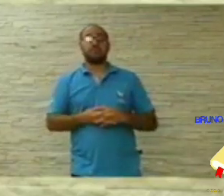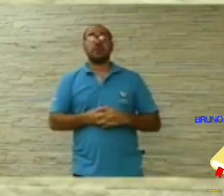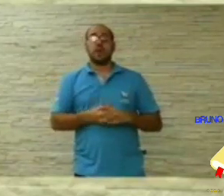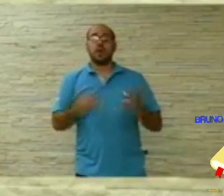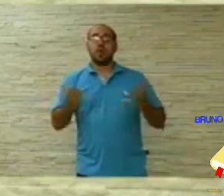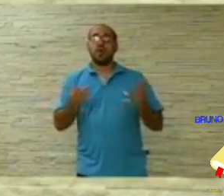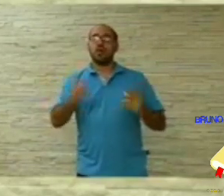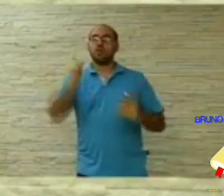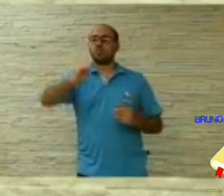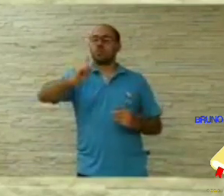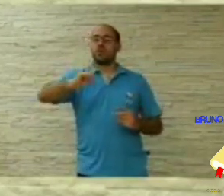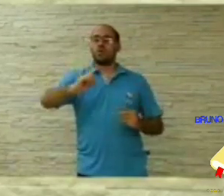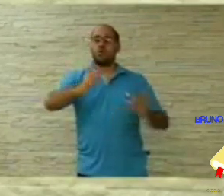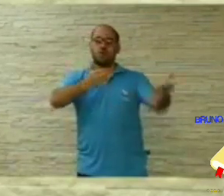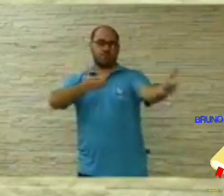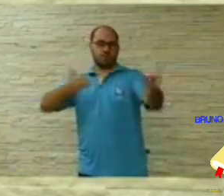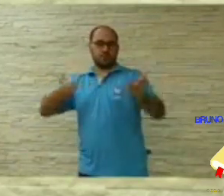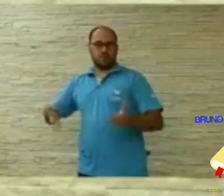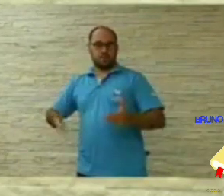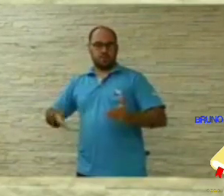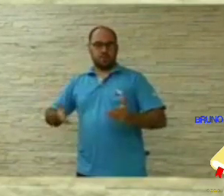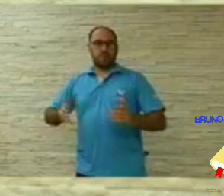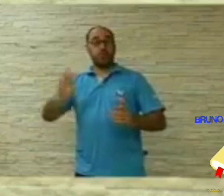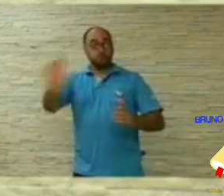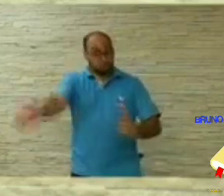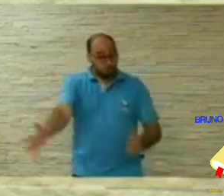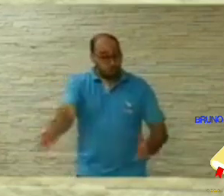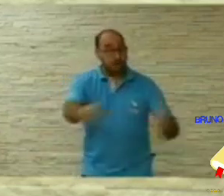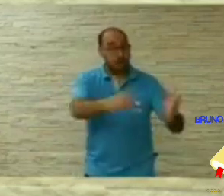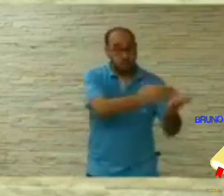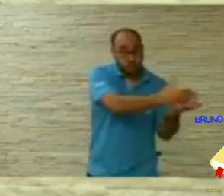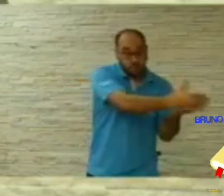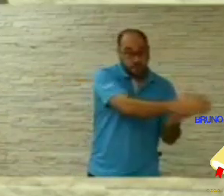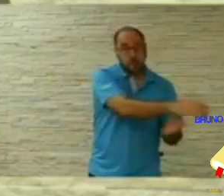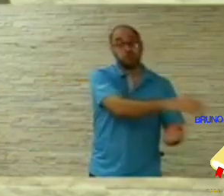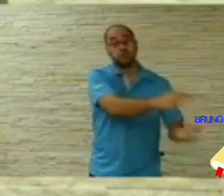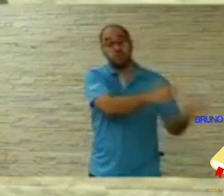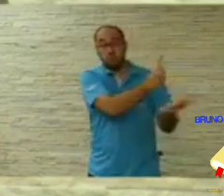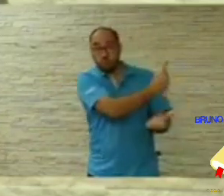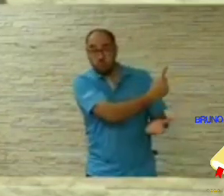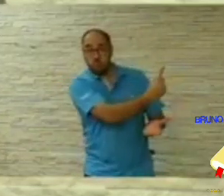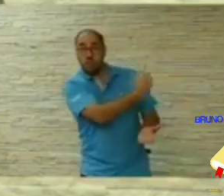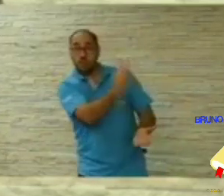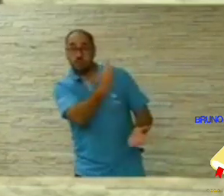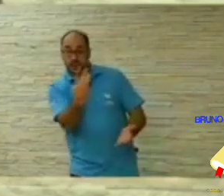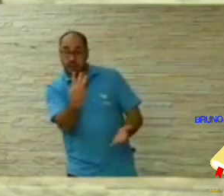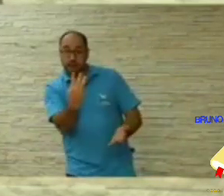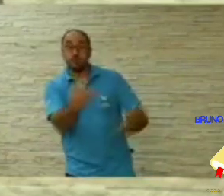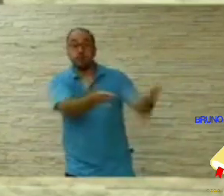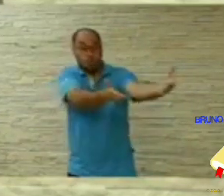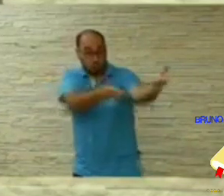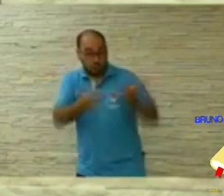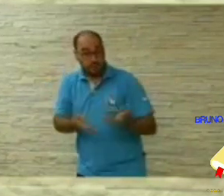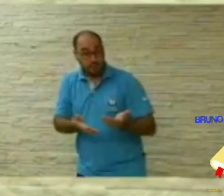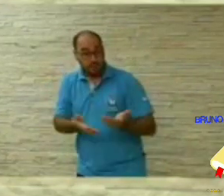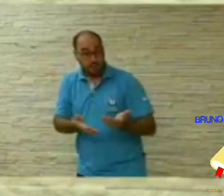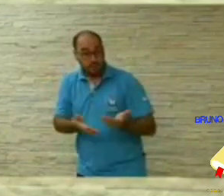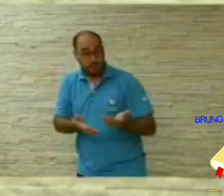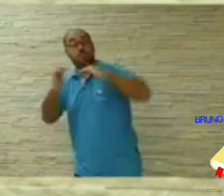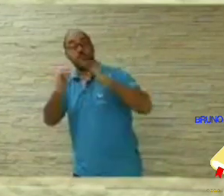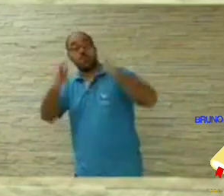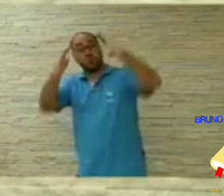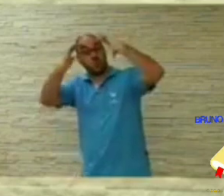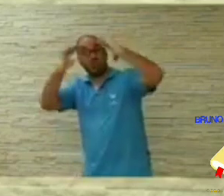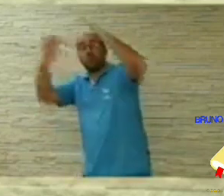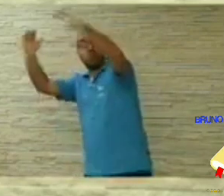para adorar, porque você já foi convidado para adorar. Agora, a Bíblia apresenta os motivos